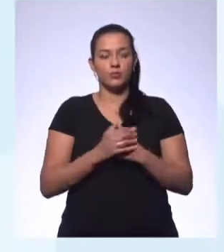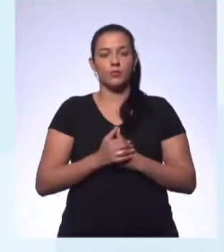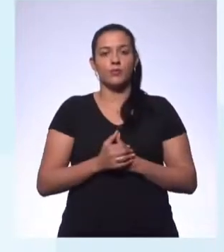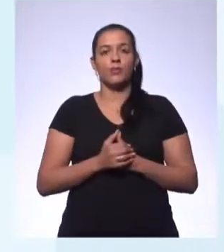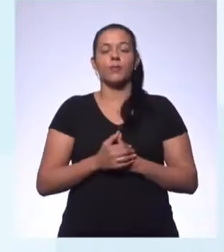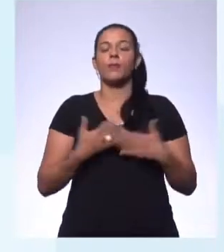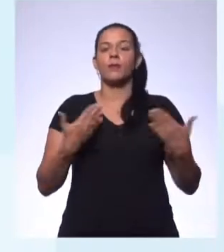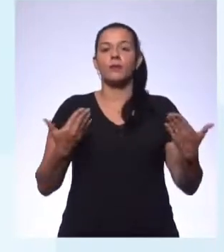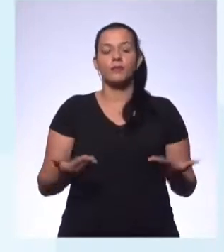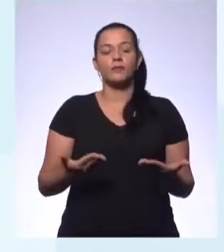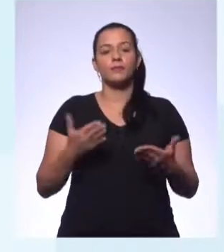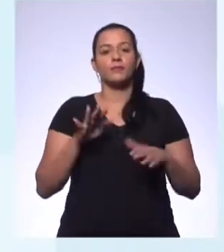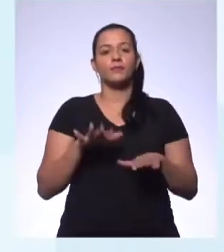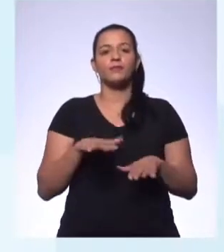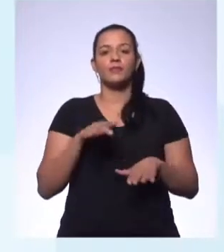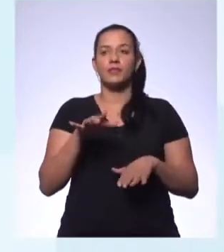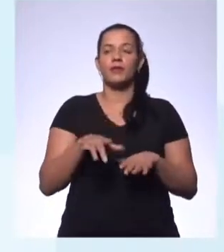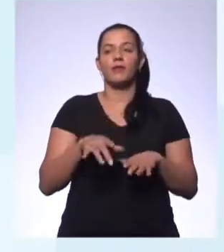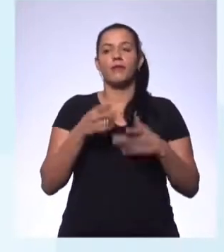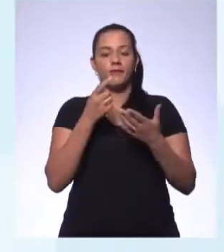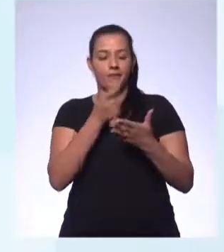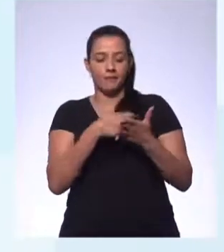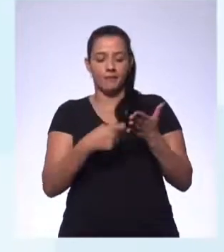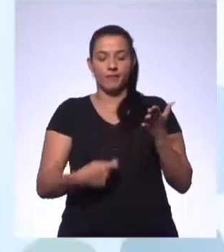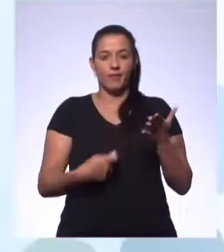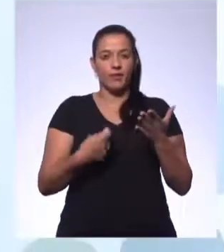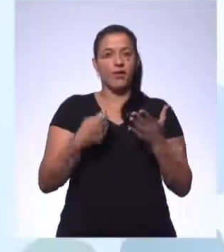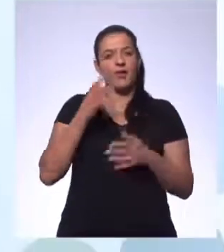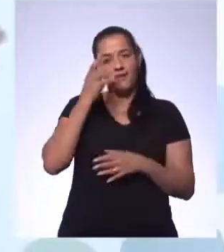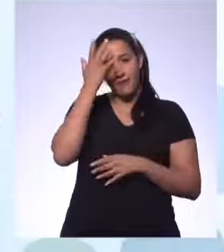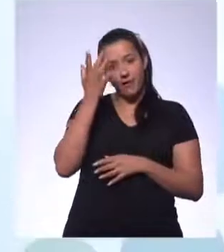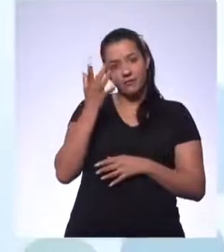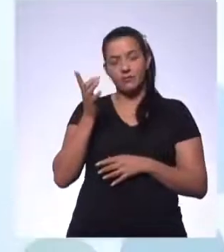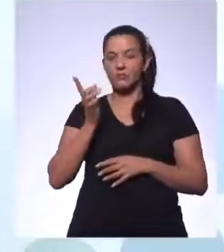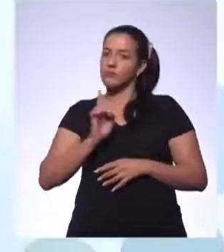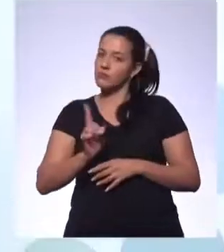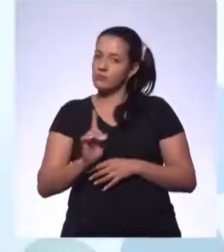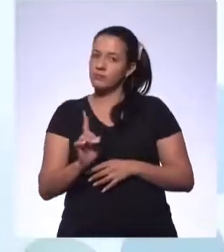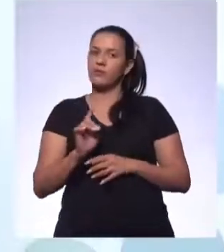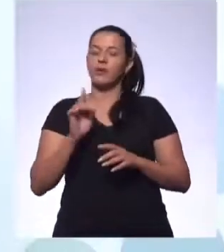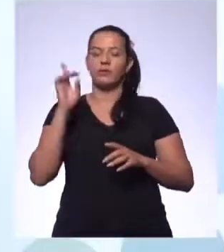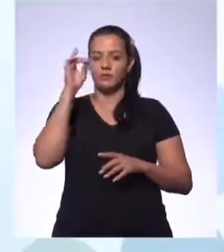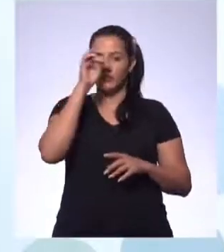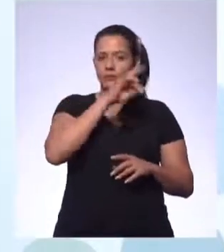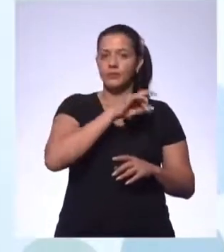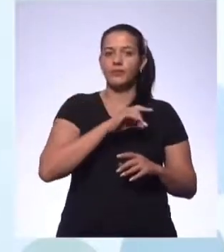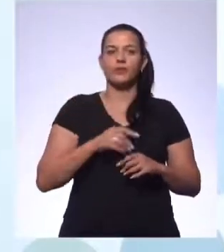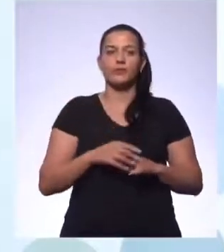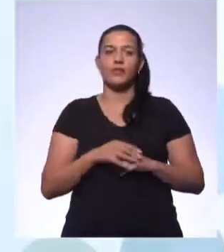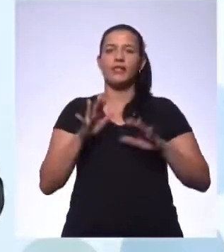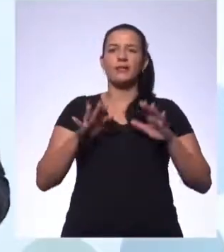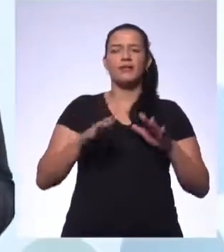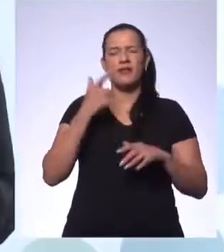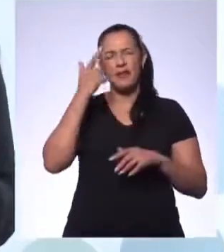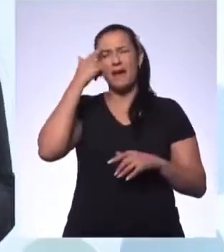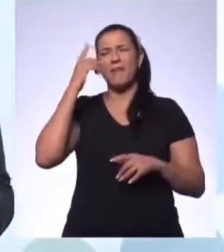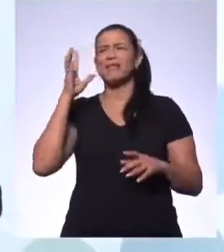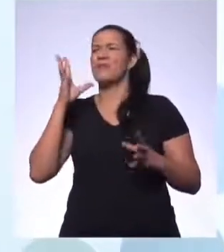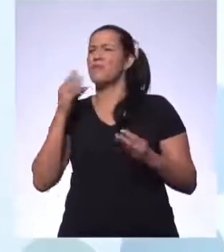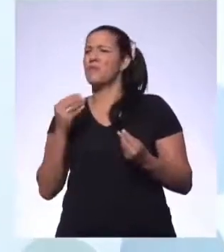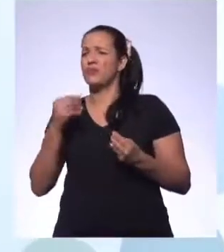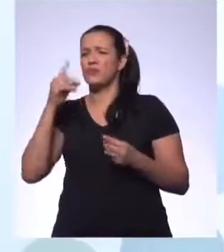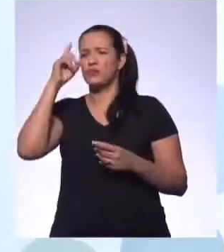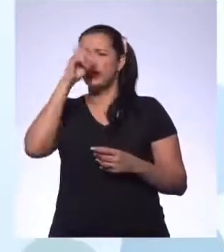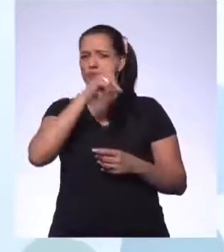musical, né, nem sempre, né, é tão fácil quanto parece, tá? E nem sempre é tão difícil também. Agora eu vou chamar